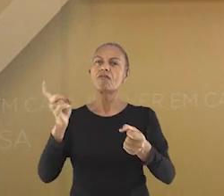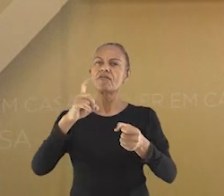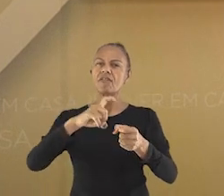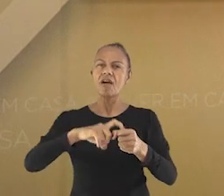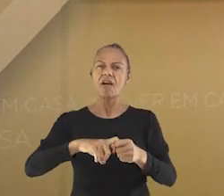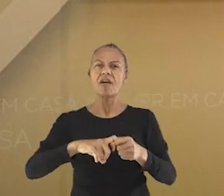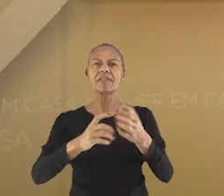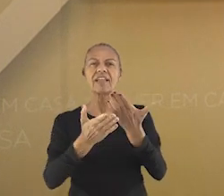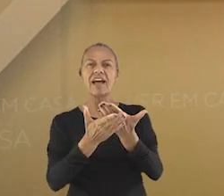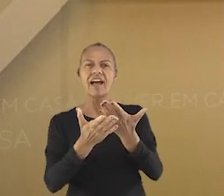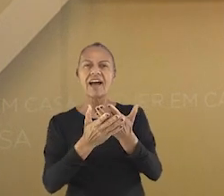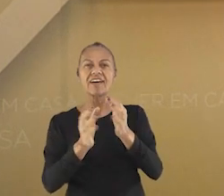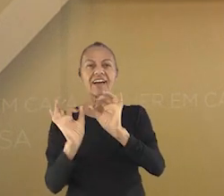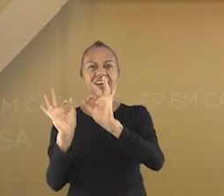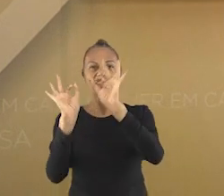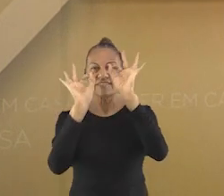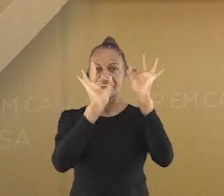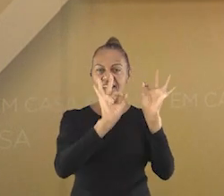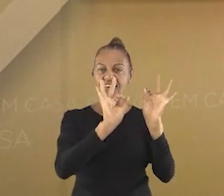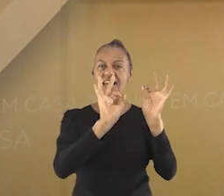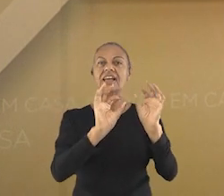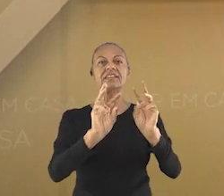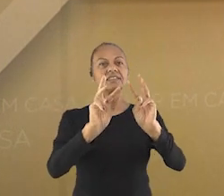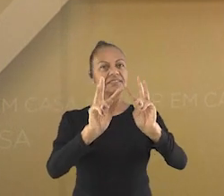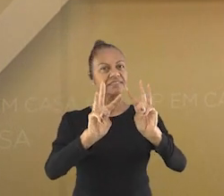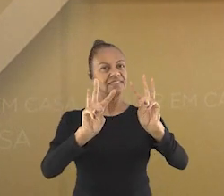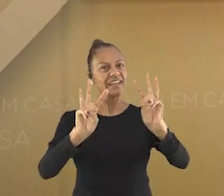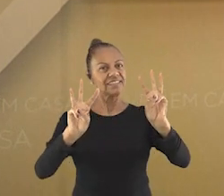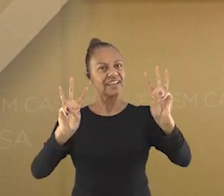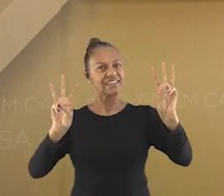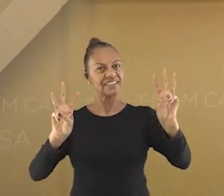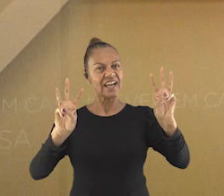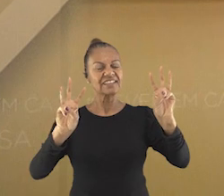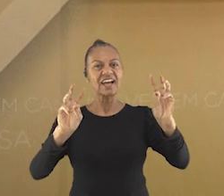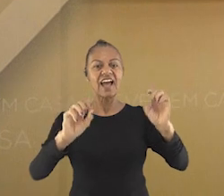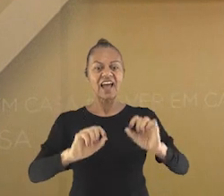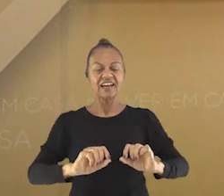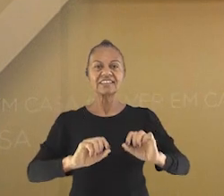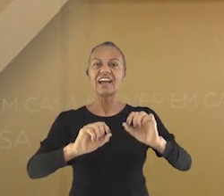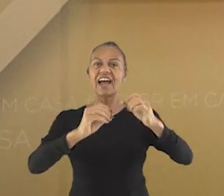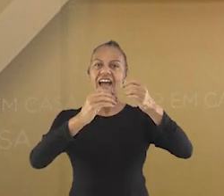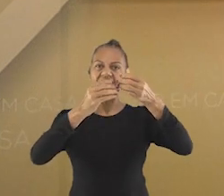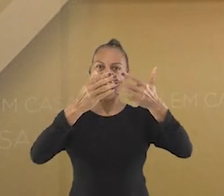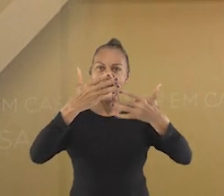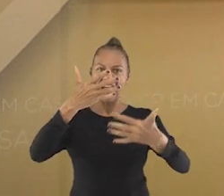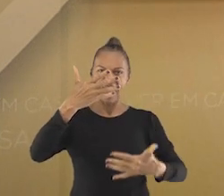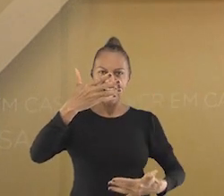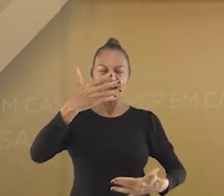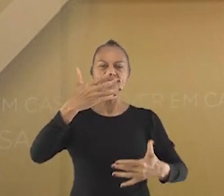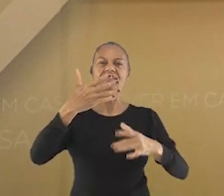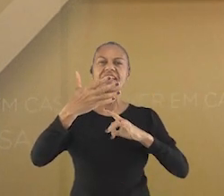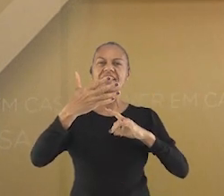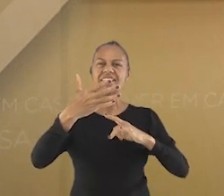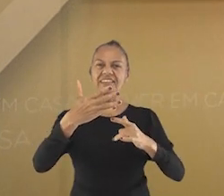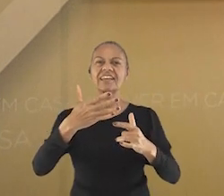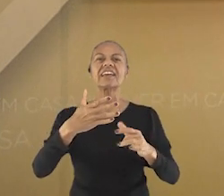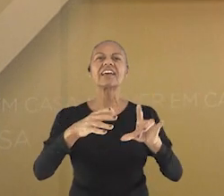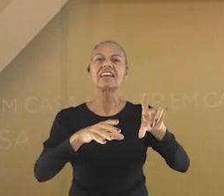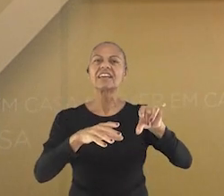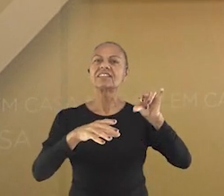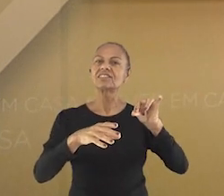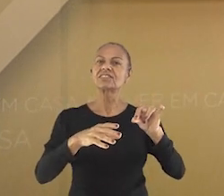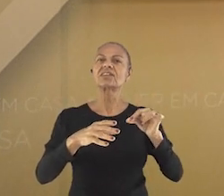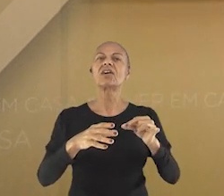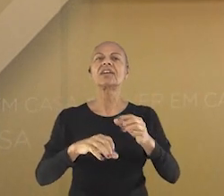alguma que gostou ou ficou com dúvida, acesse o nosso site. Lá há o banco de aulas divididos